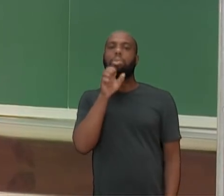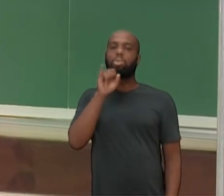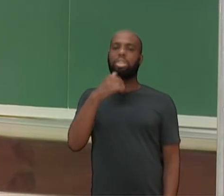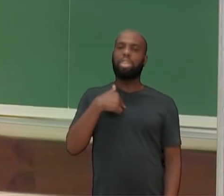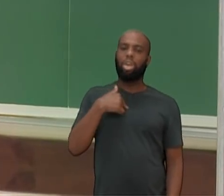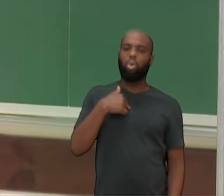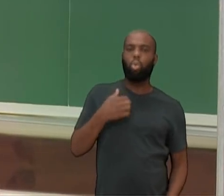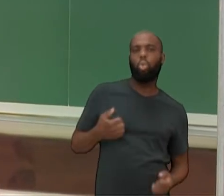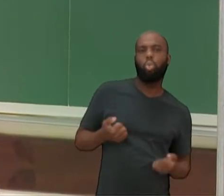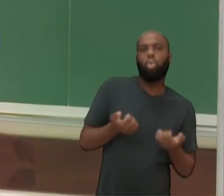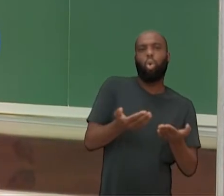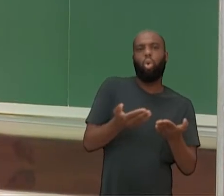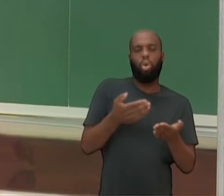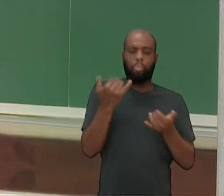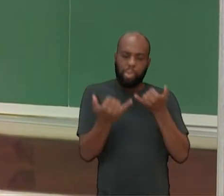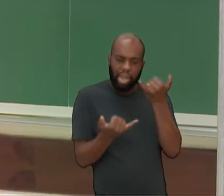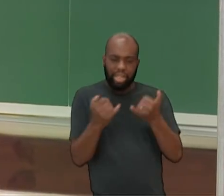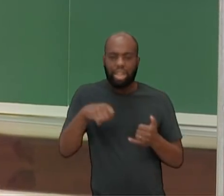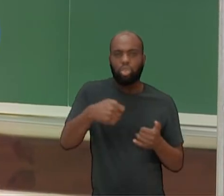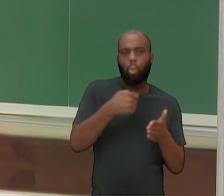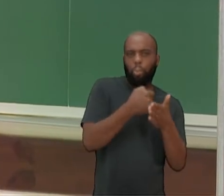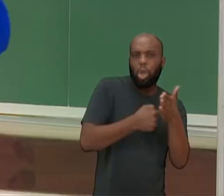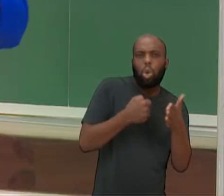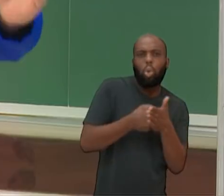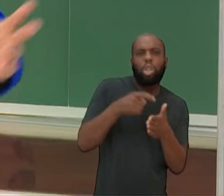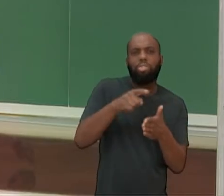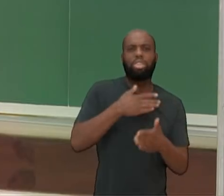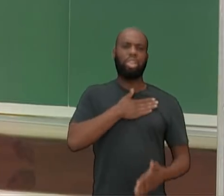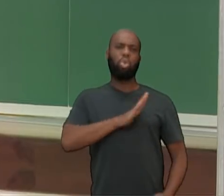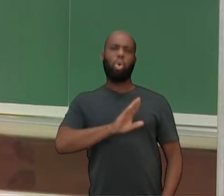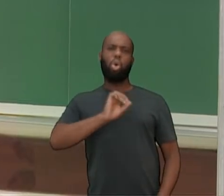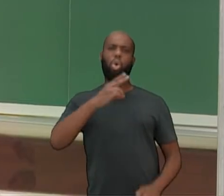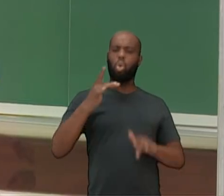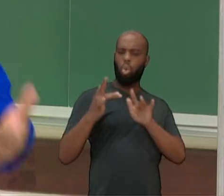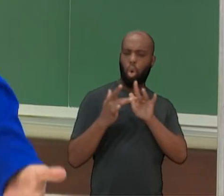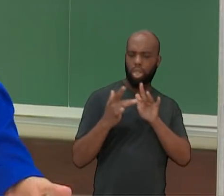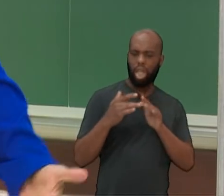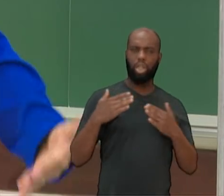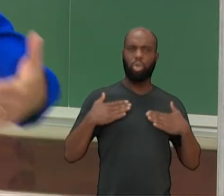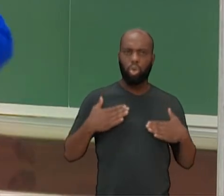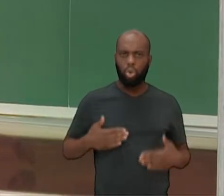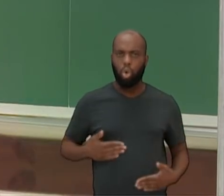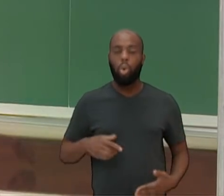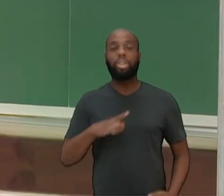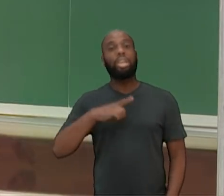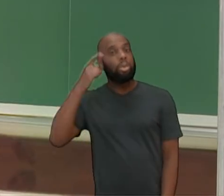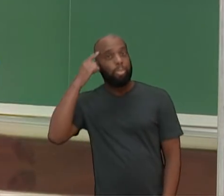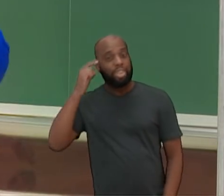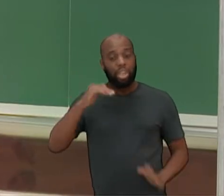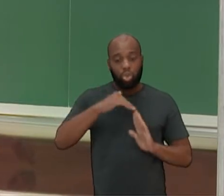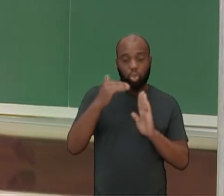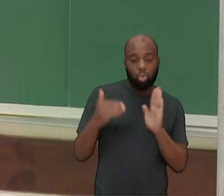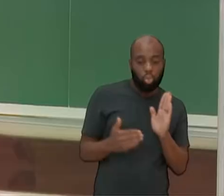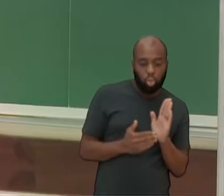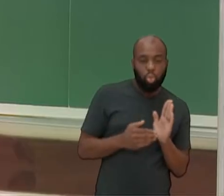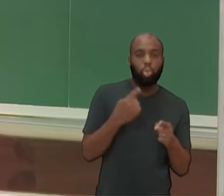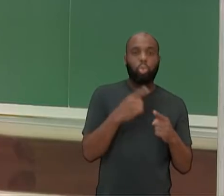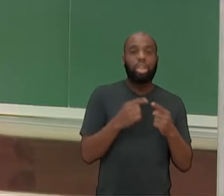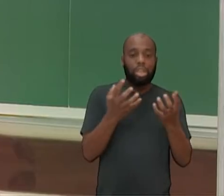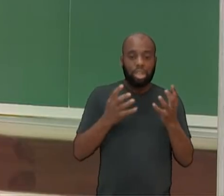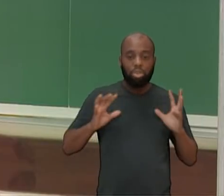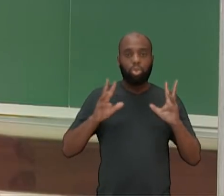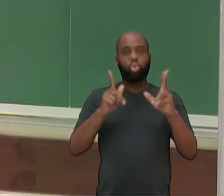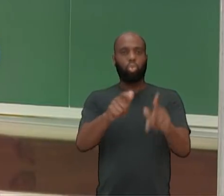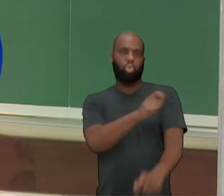vai gostar ou que vai ter contato físico, né? Então eu tenho que pensar num todo para que todos façam e todos